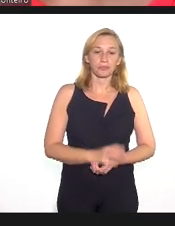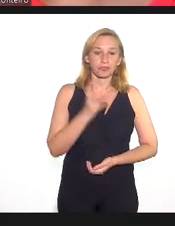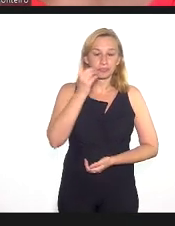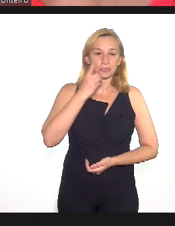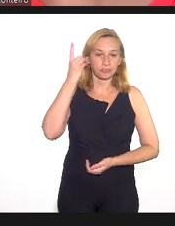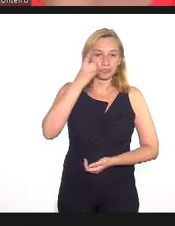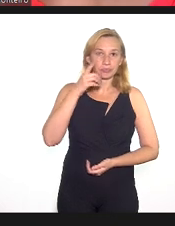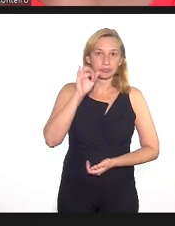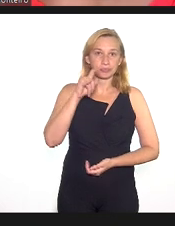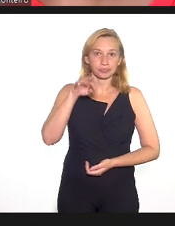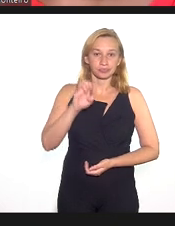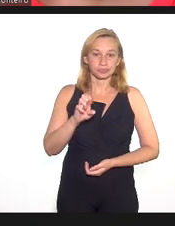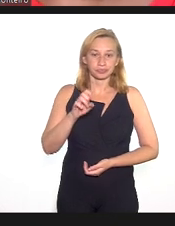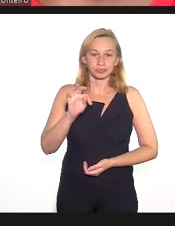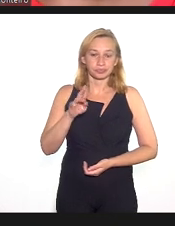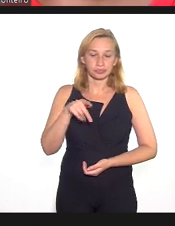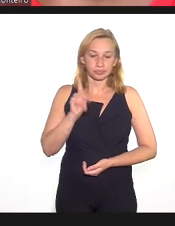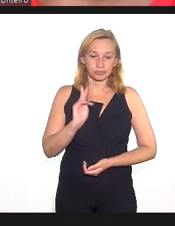Deputado Alexandre Knoploch.